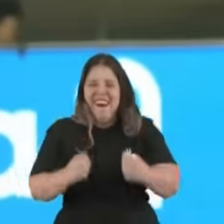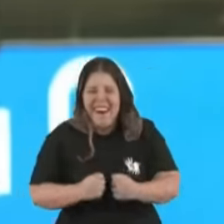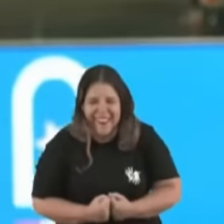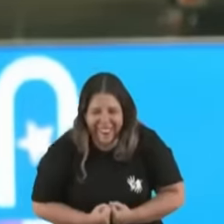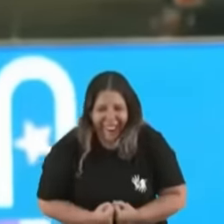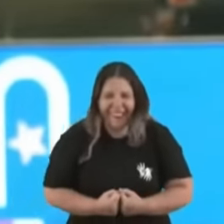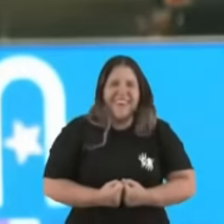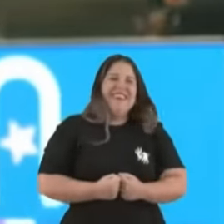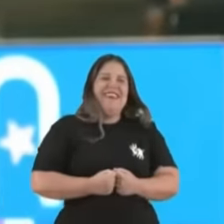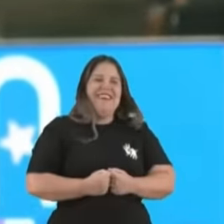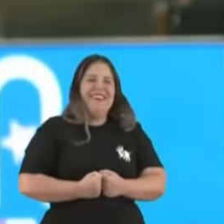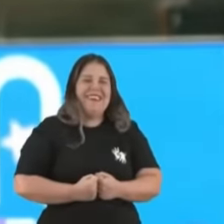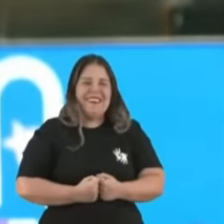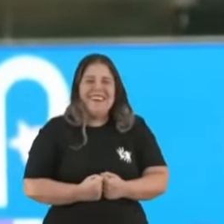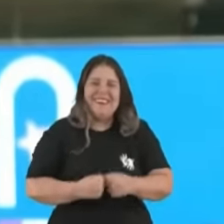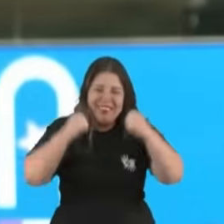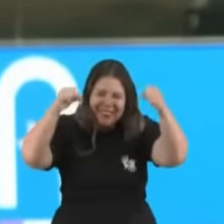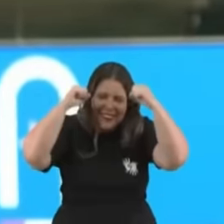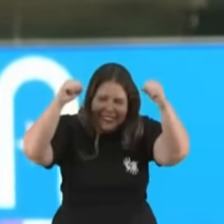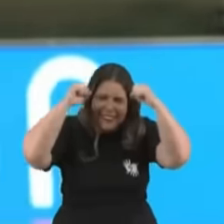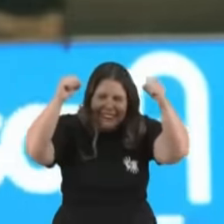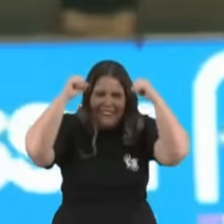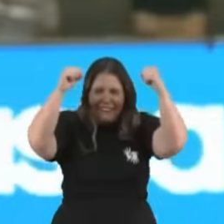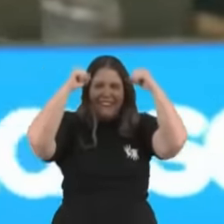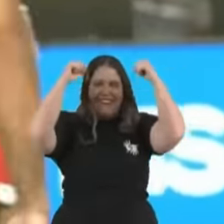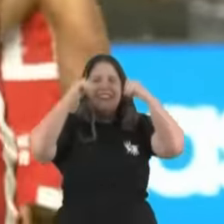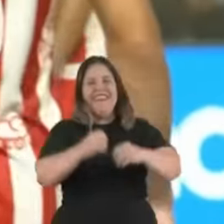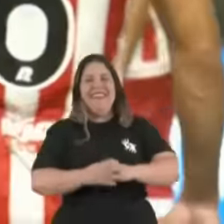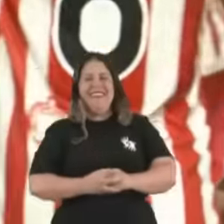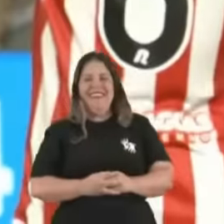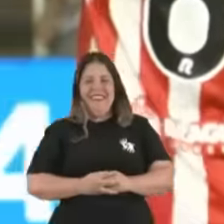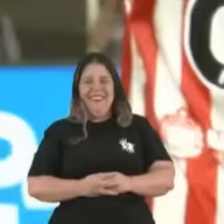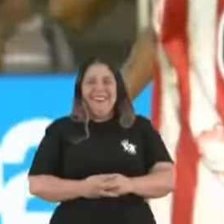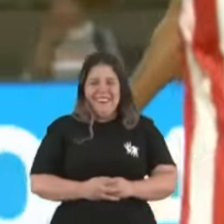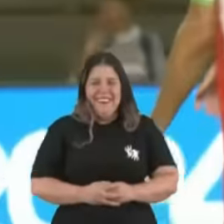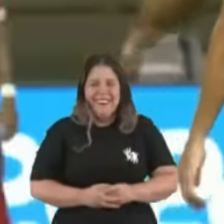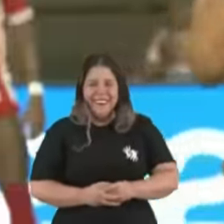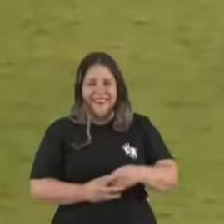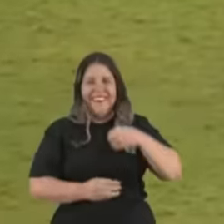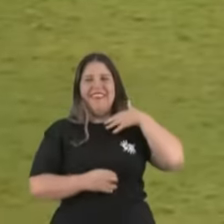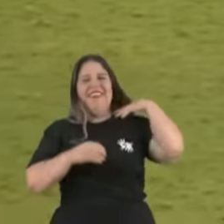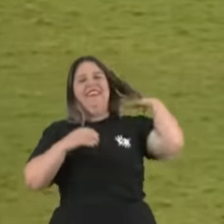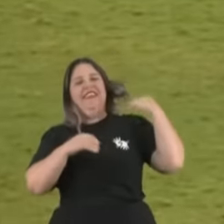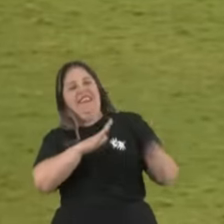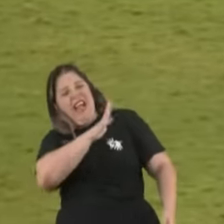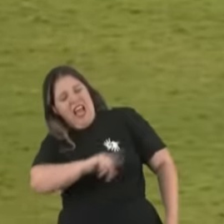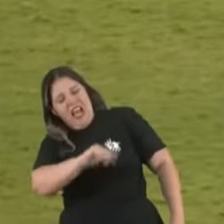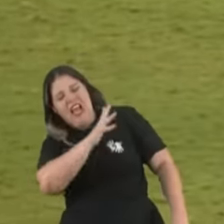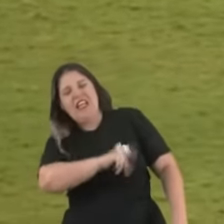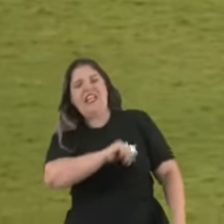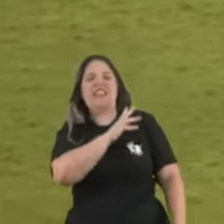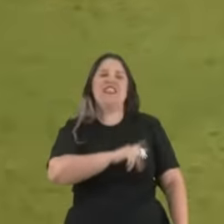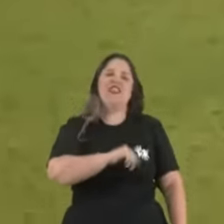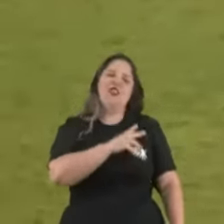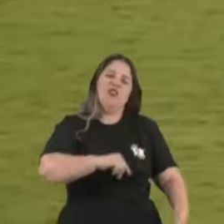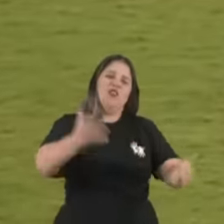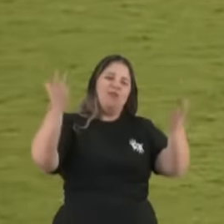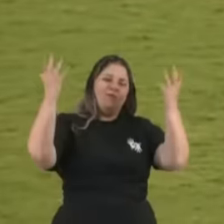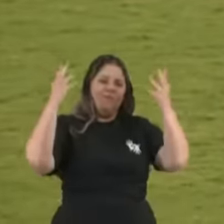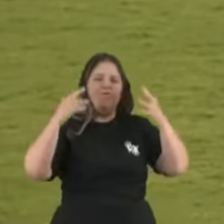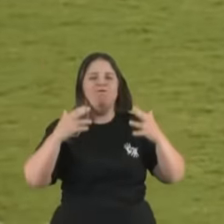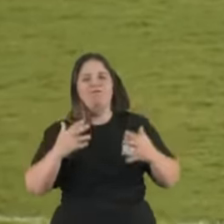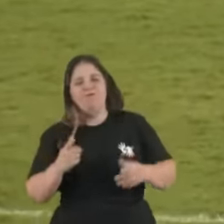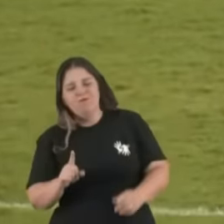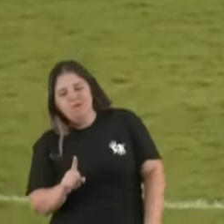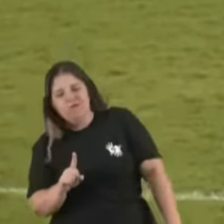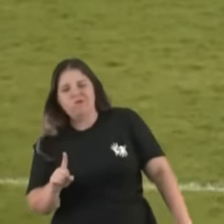ida, mas no placar agregado segue 2-1 para o CRB, mas o gol de Didira faz com que o torcedor lá de Arapiraca do